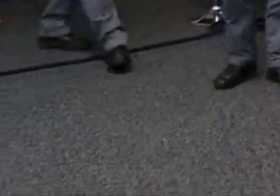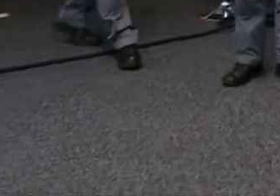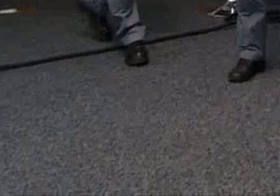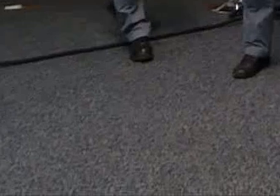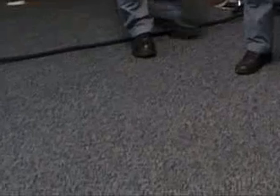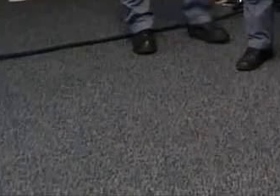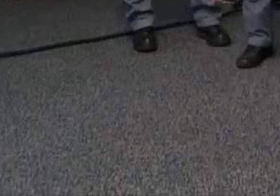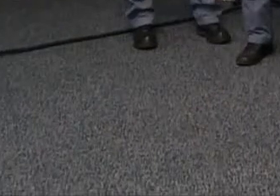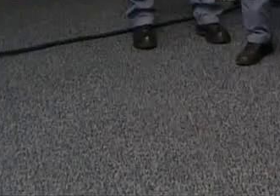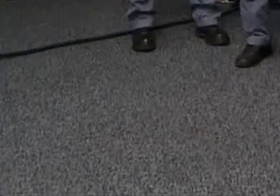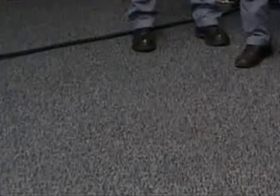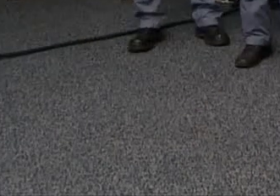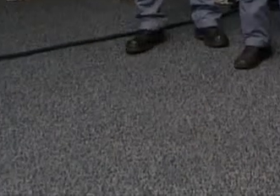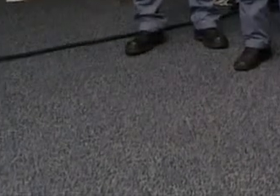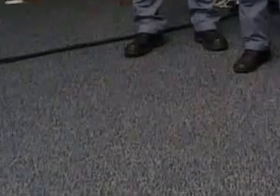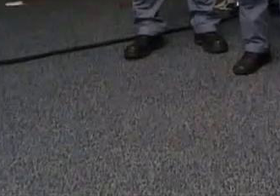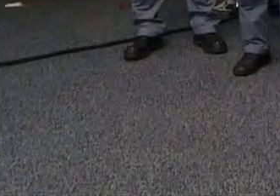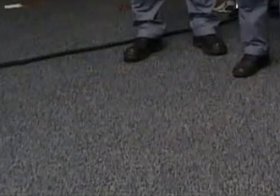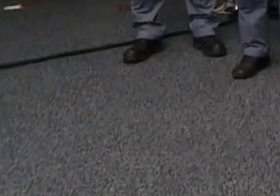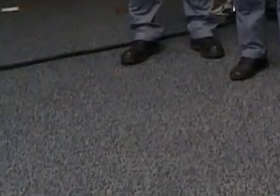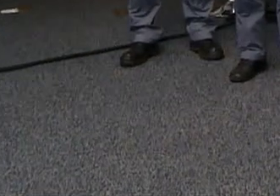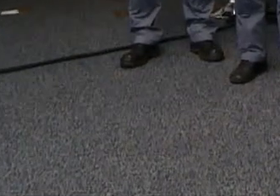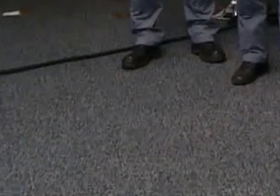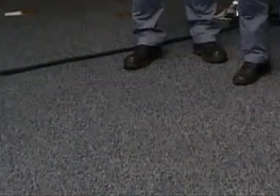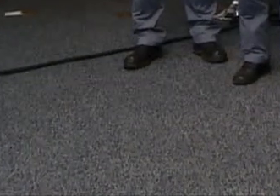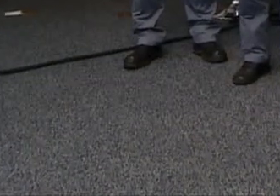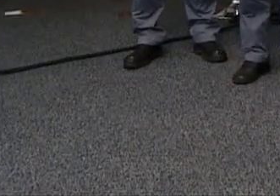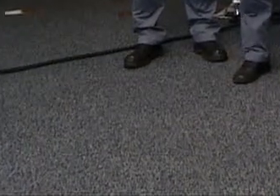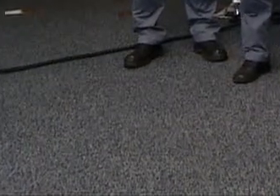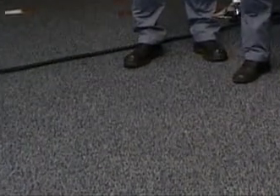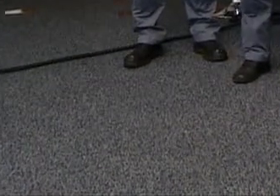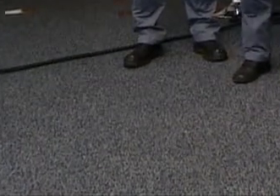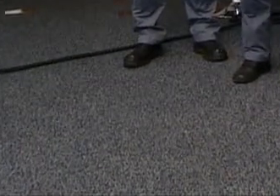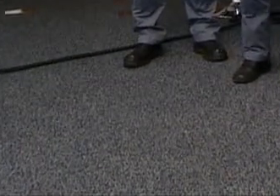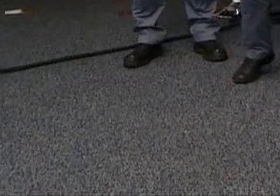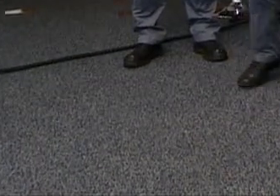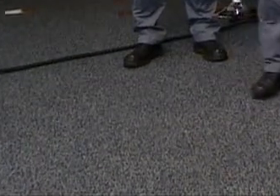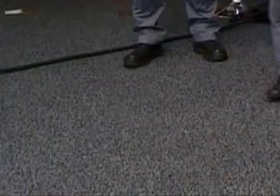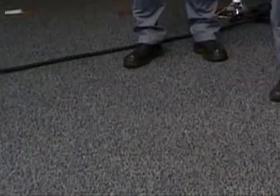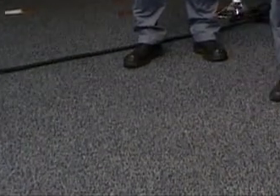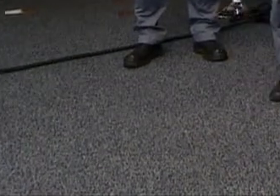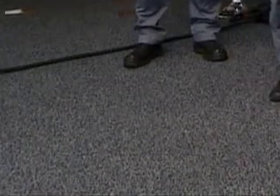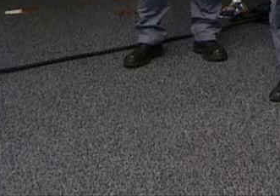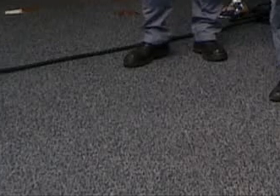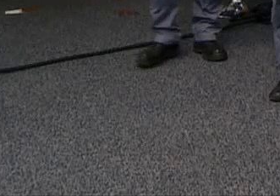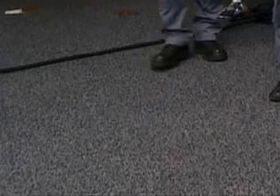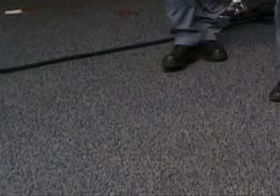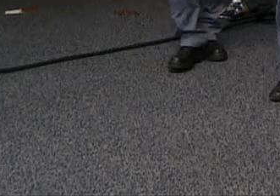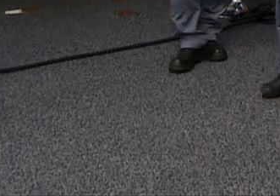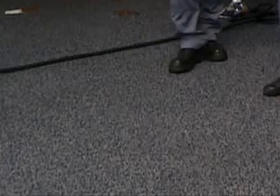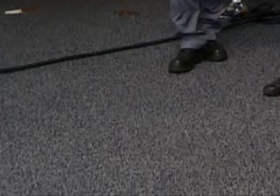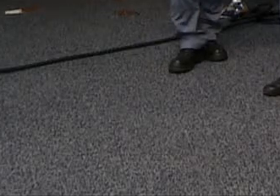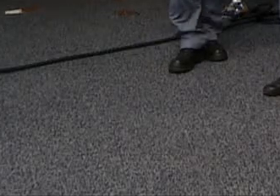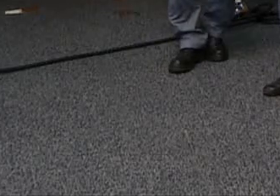E também o Sargento Aguiar e Tenente Eric. Obrigado pela presença. Como a gente fala aqui, né, todas